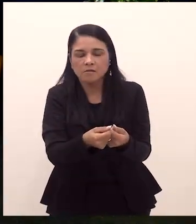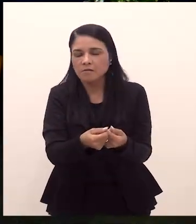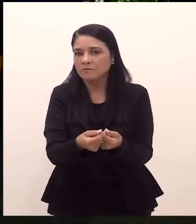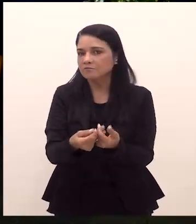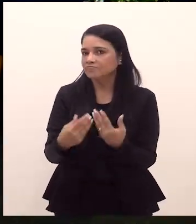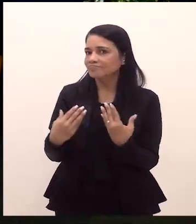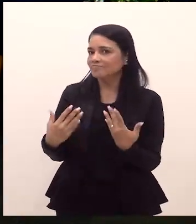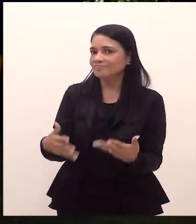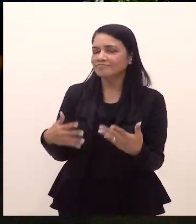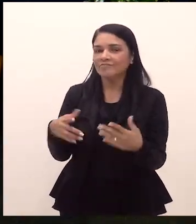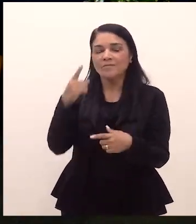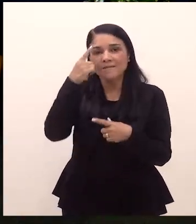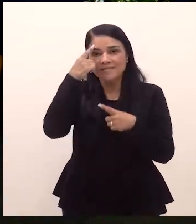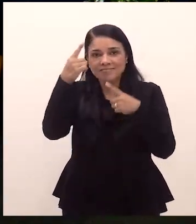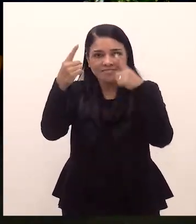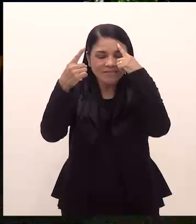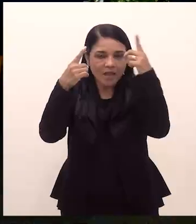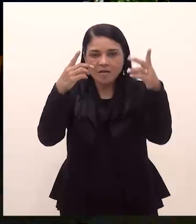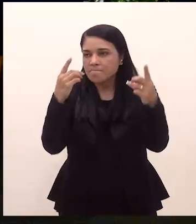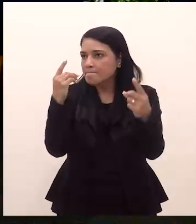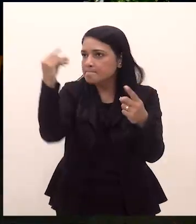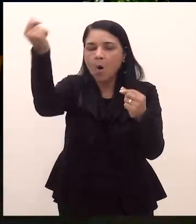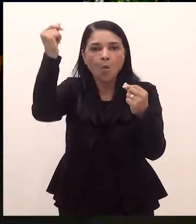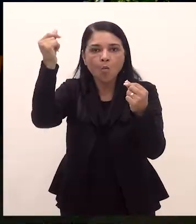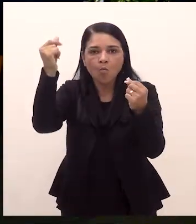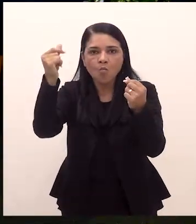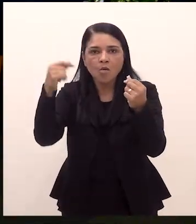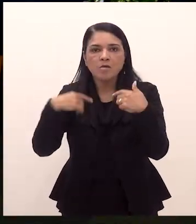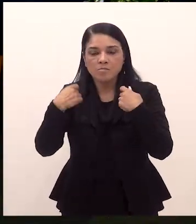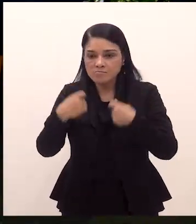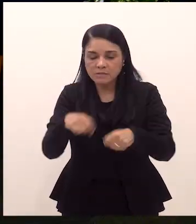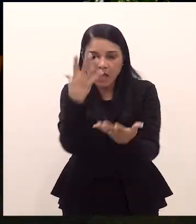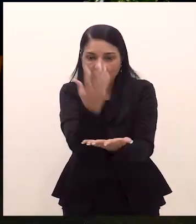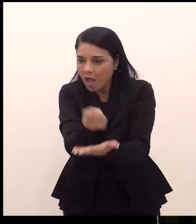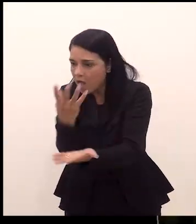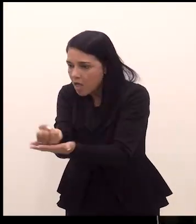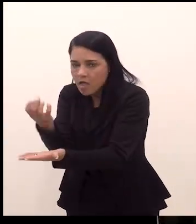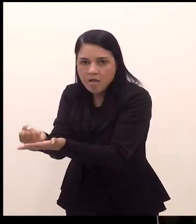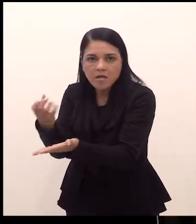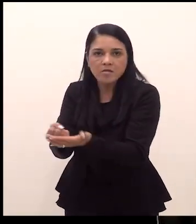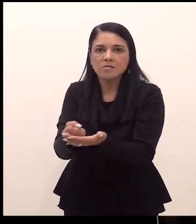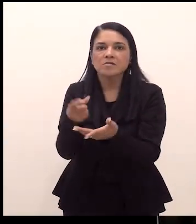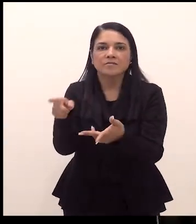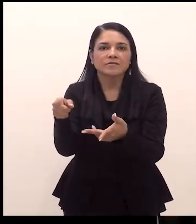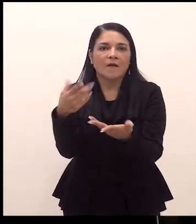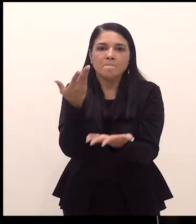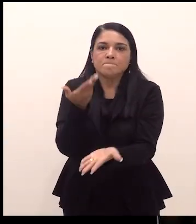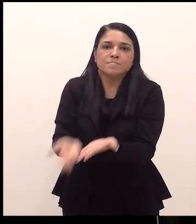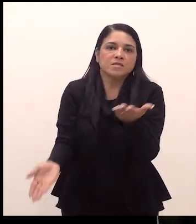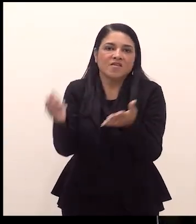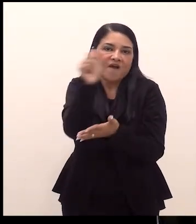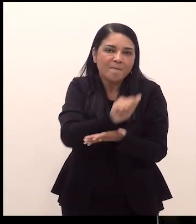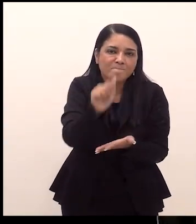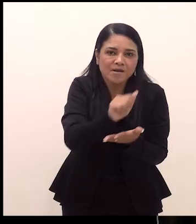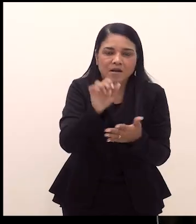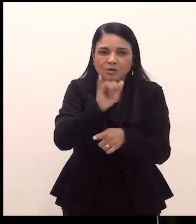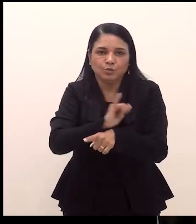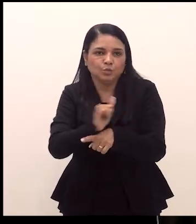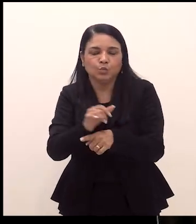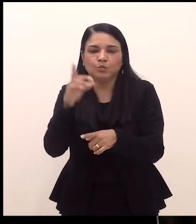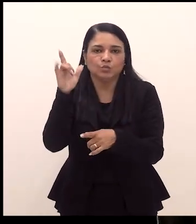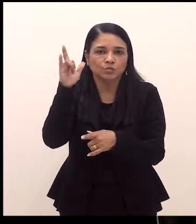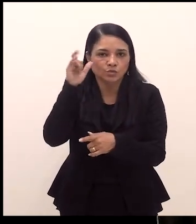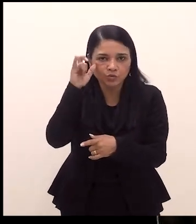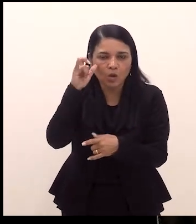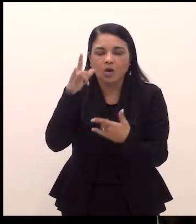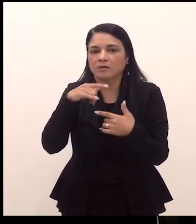no Obrigado. dia seguinte, hein? Que maravilha! Era uma ideia, assim, meio que um estalo que a gente teve de falar, olha, a gente precisa baixar isso o mais rápido possível porque isso vai se